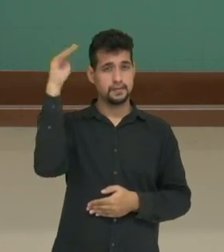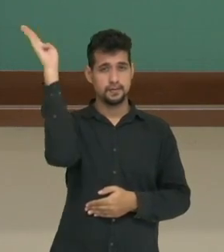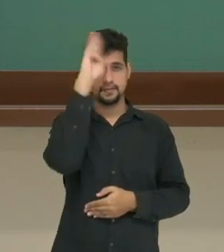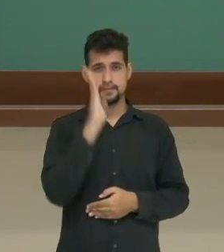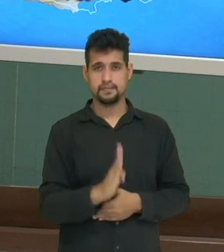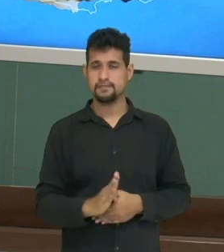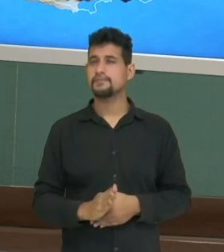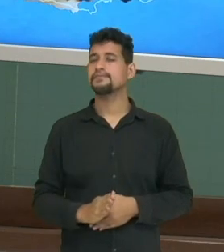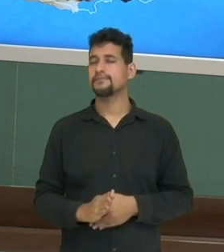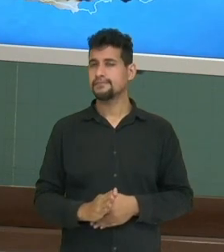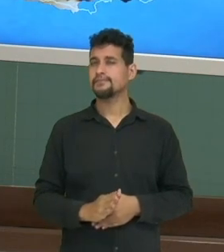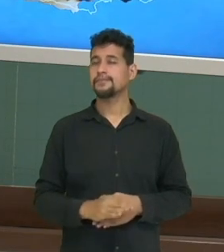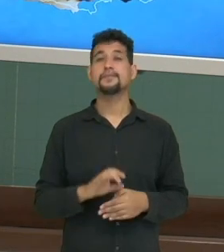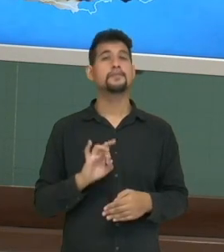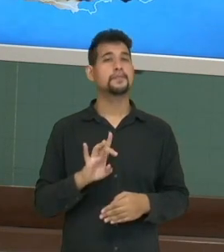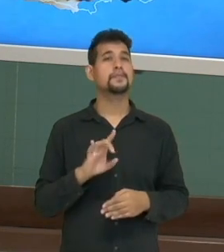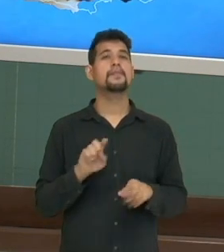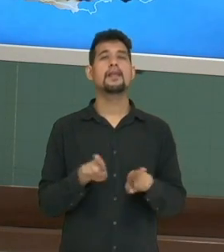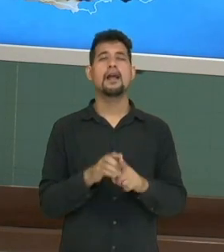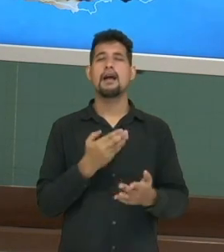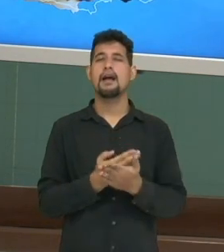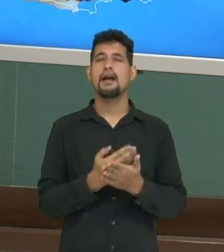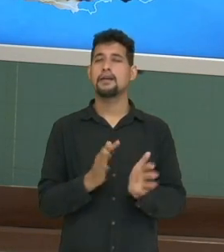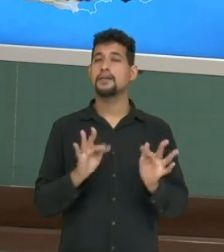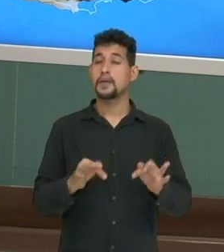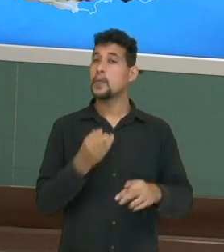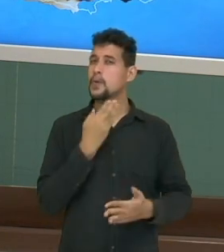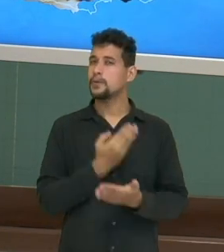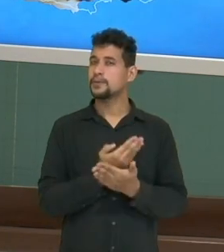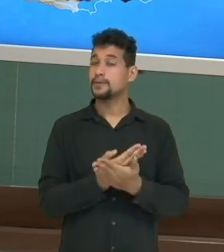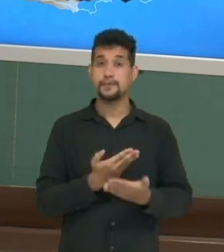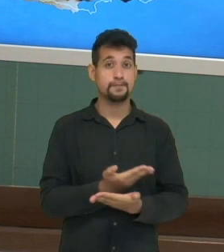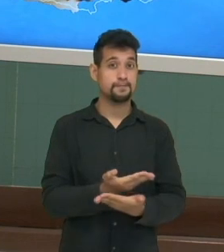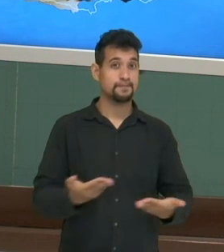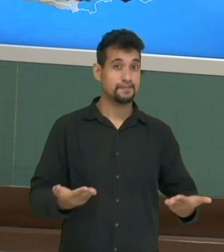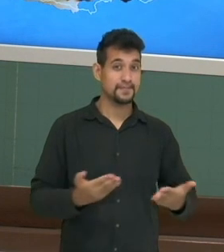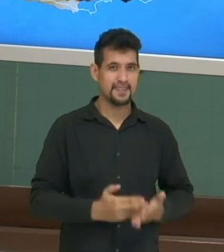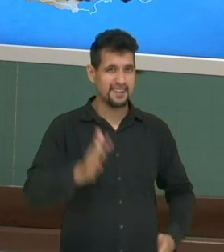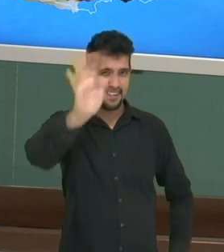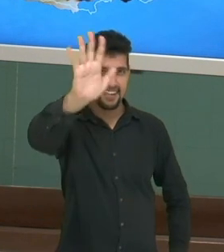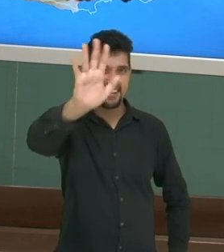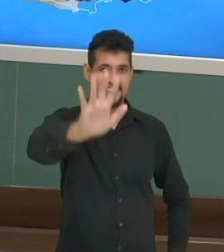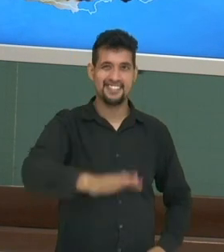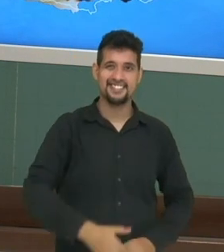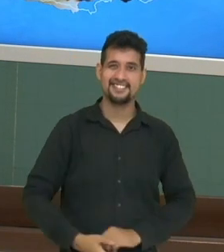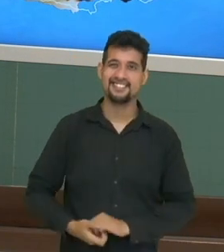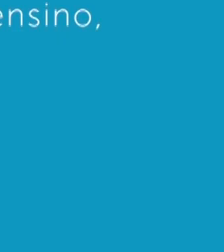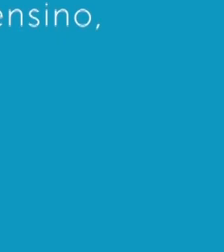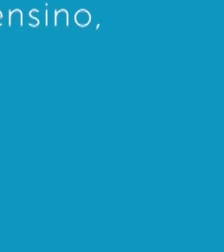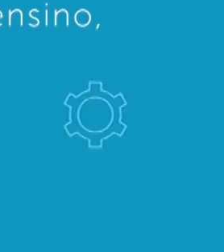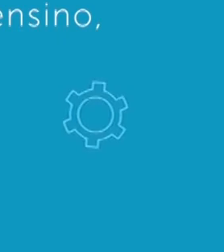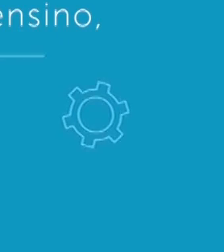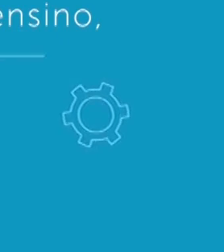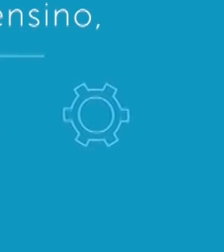Brasil. É isso, povo. Ficamos por aqui nessa aula. Bons estudos para você. Tchau, povo!